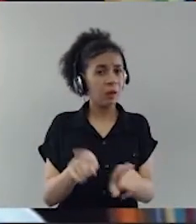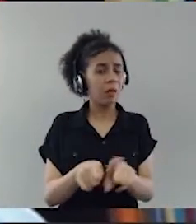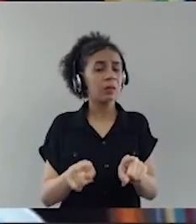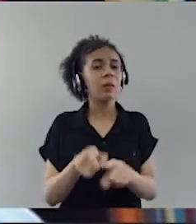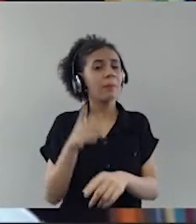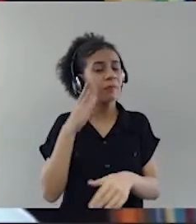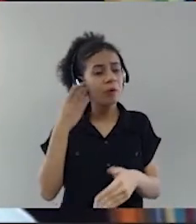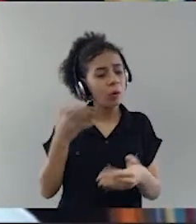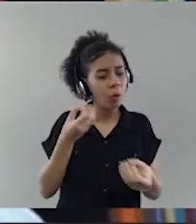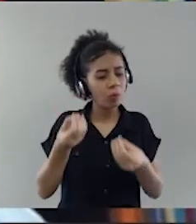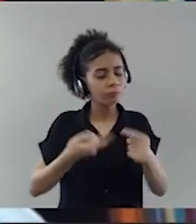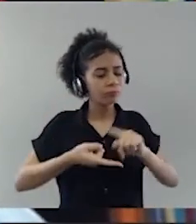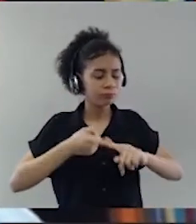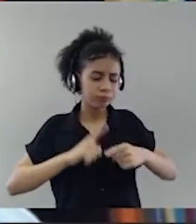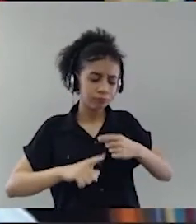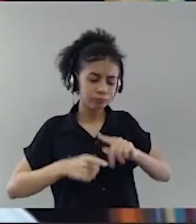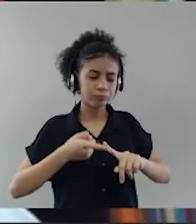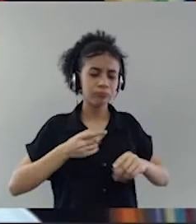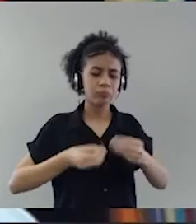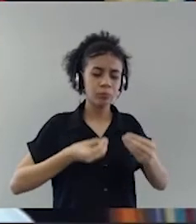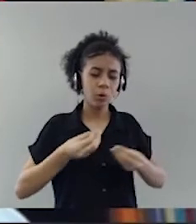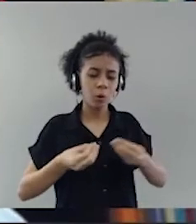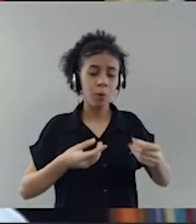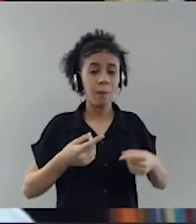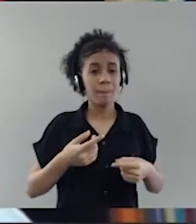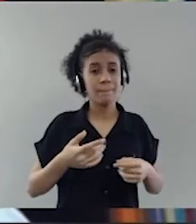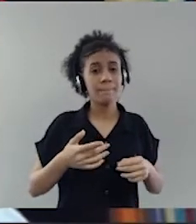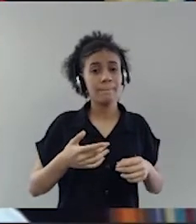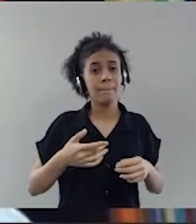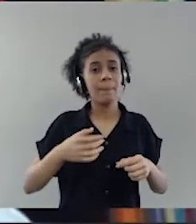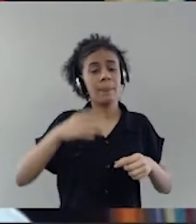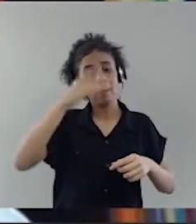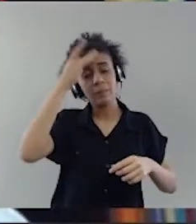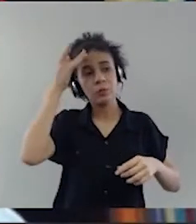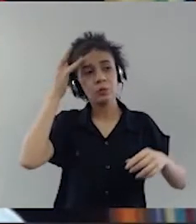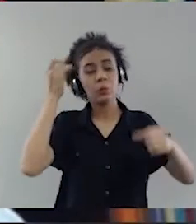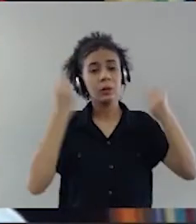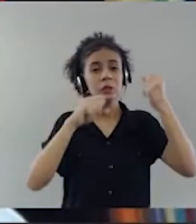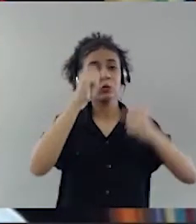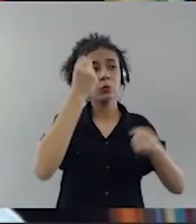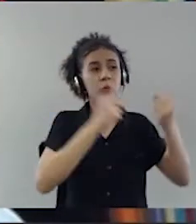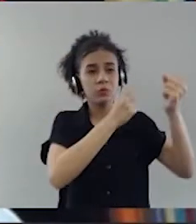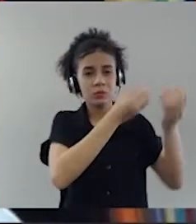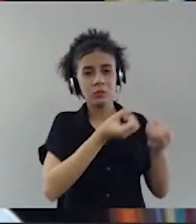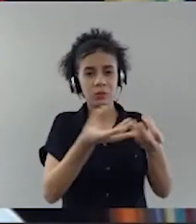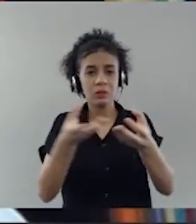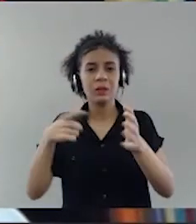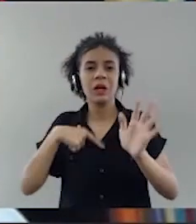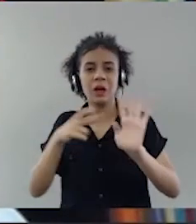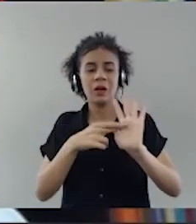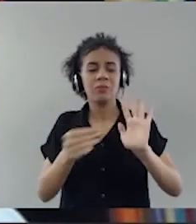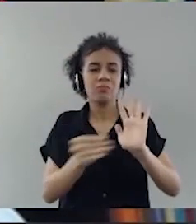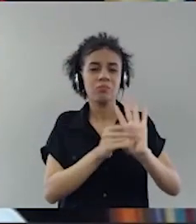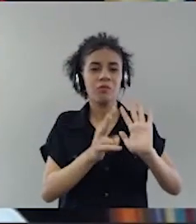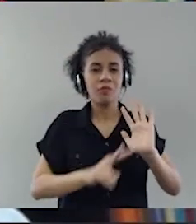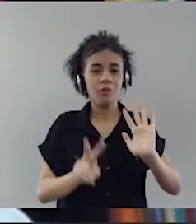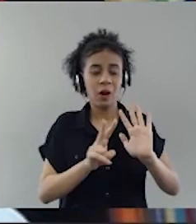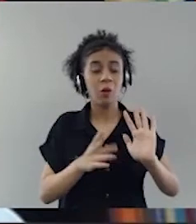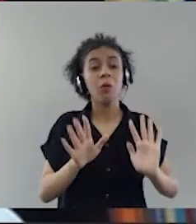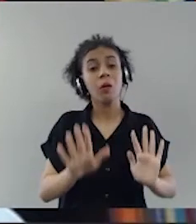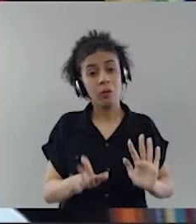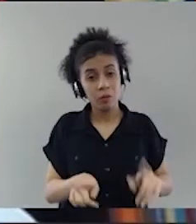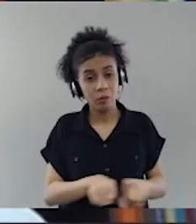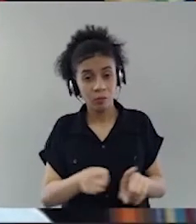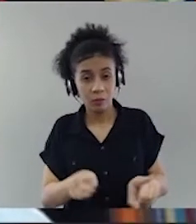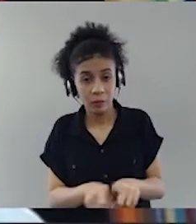margem para um eventual conluio por parte de fornecedores que já têm seus preços registrados. Além dos